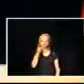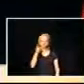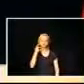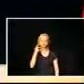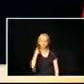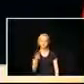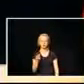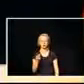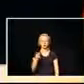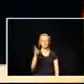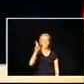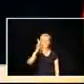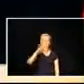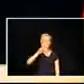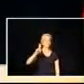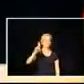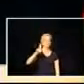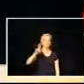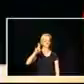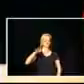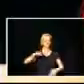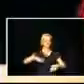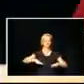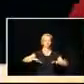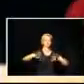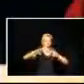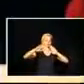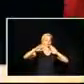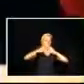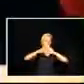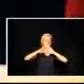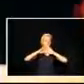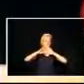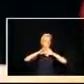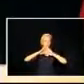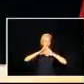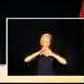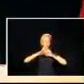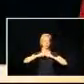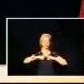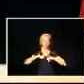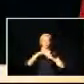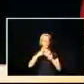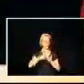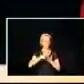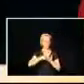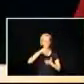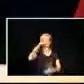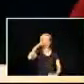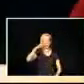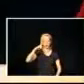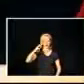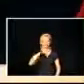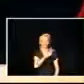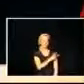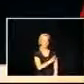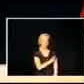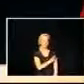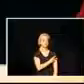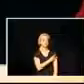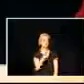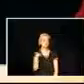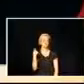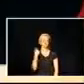a universidade, ela é um patrimônio e merece um comando firme, e nós sabemos a importância